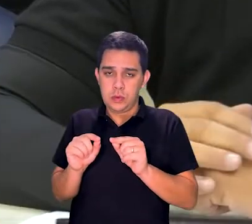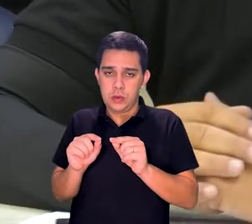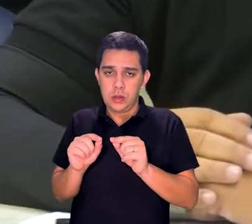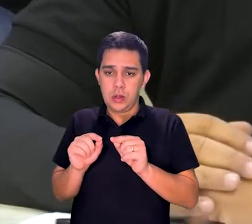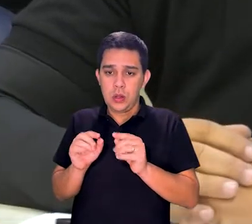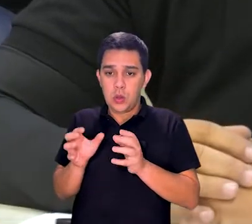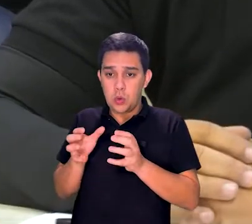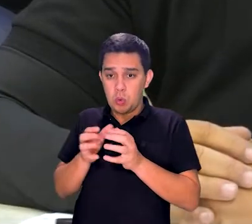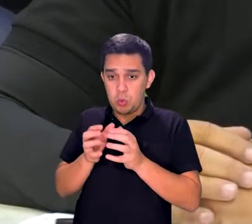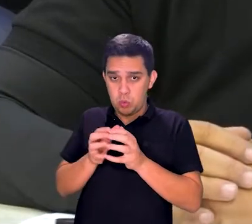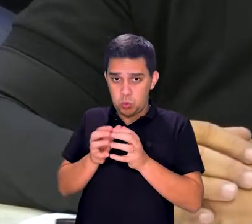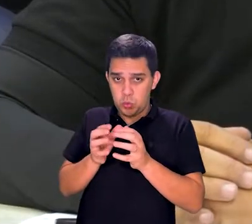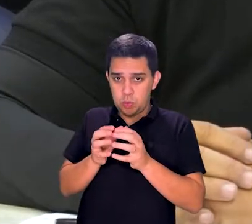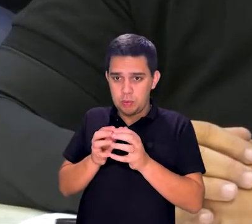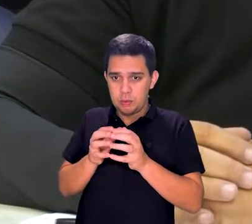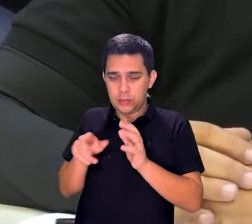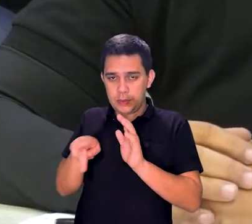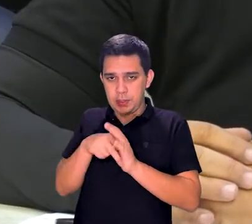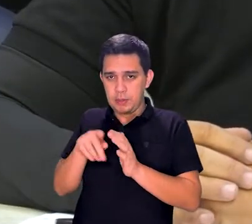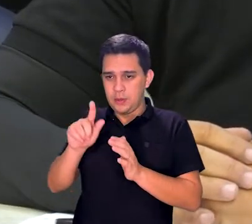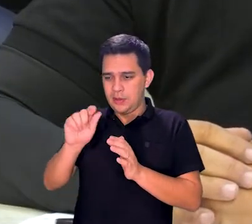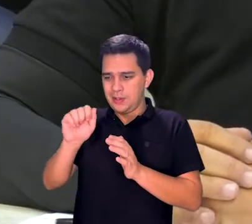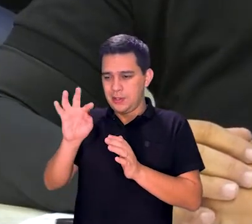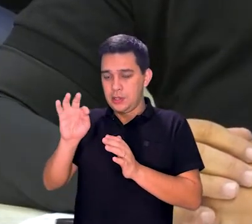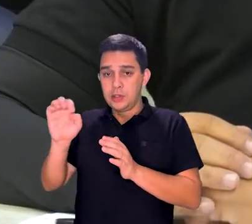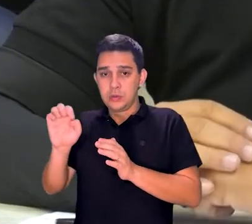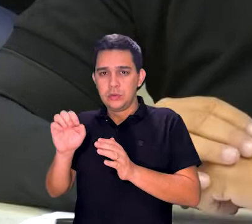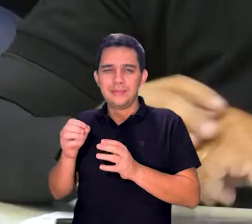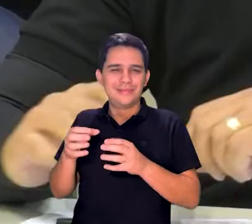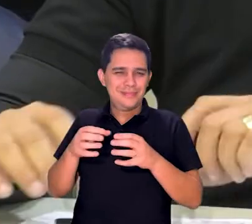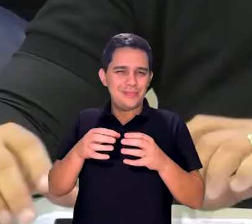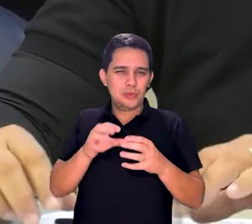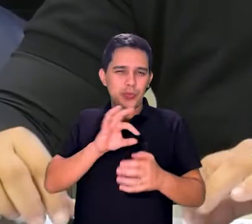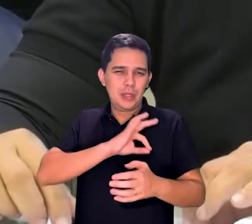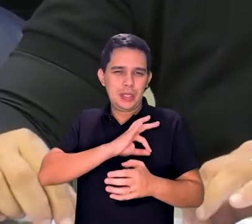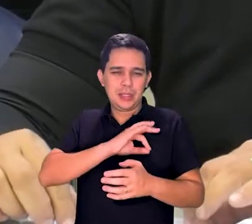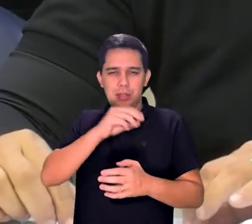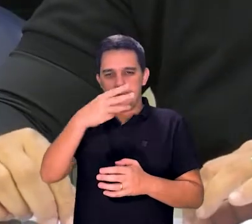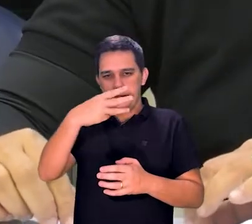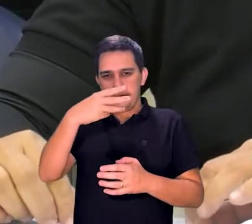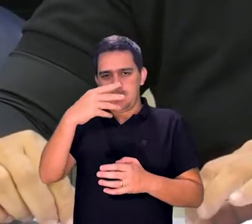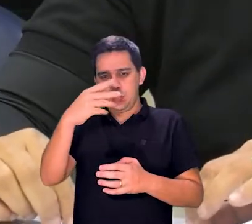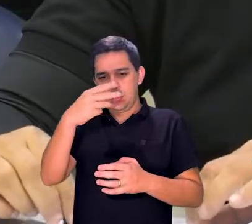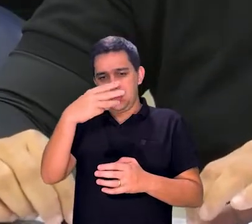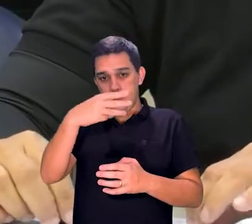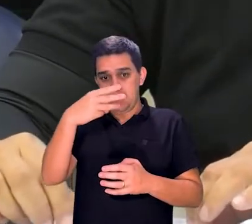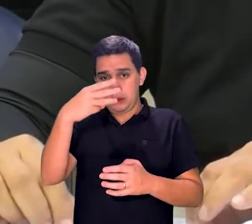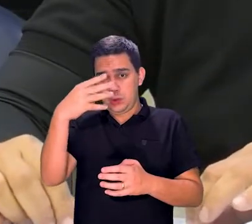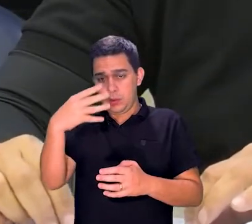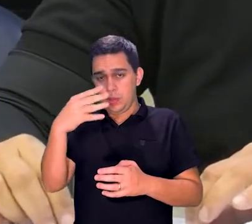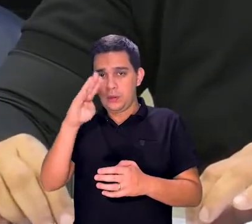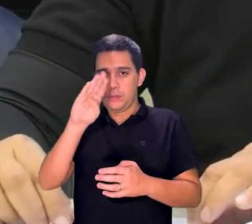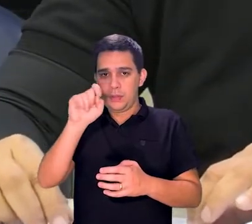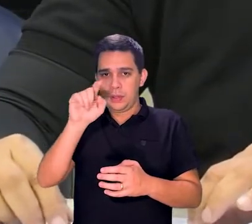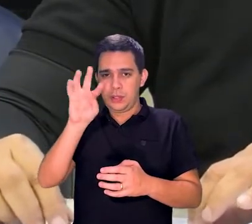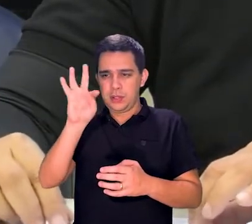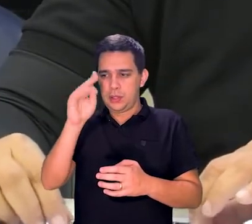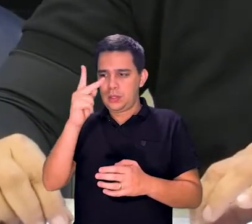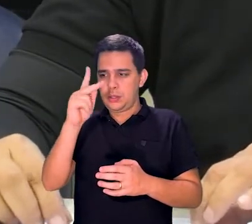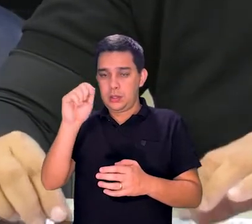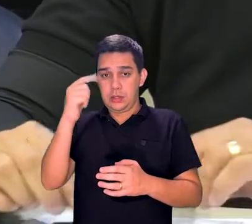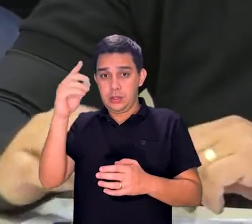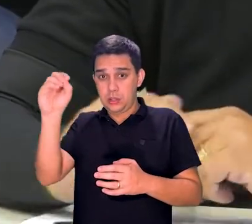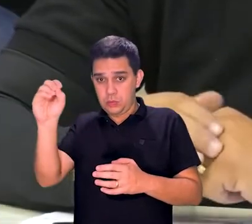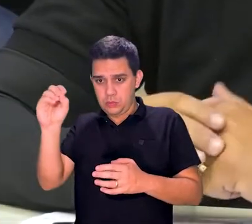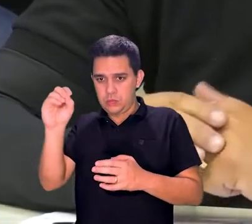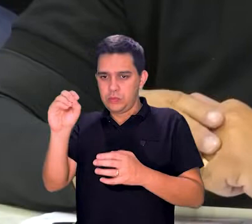dessa equipe Delta, do GAT, do 24º Batalhão, ela acompanha o tenente-coronel